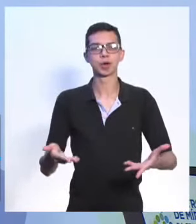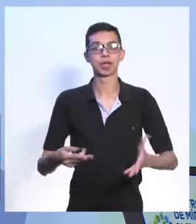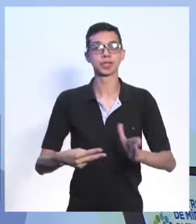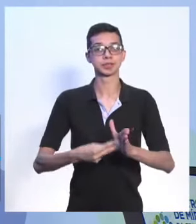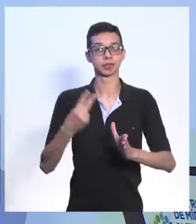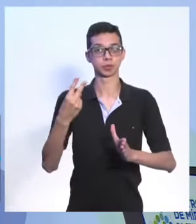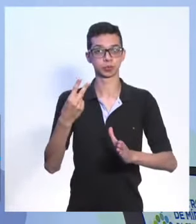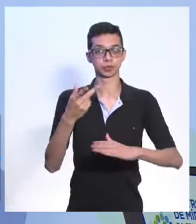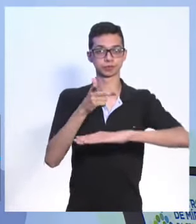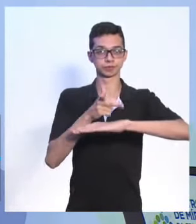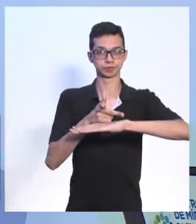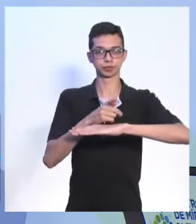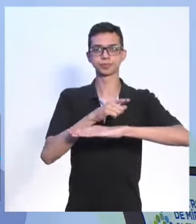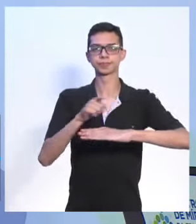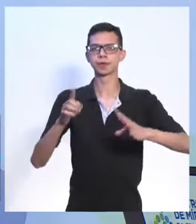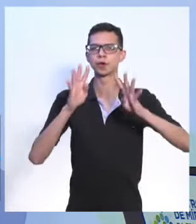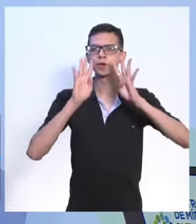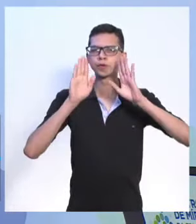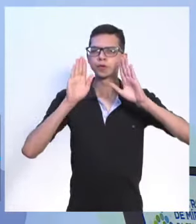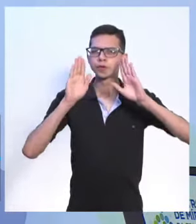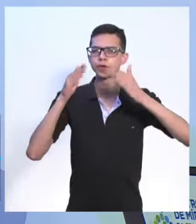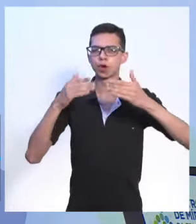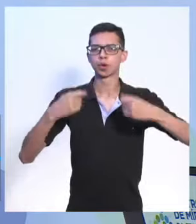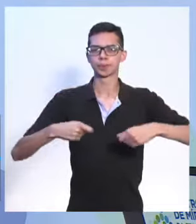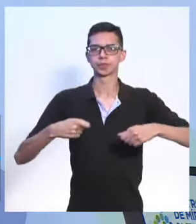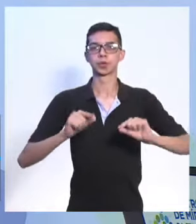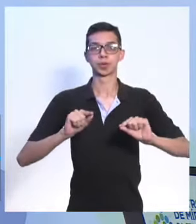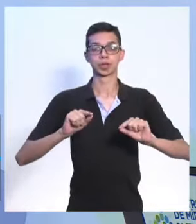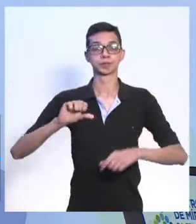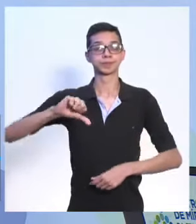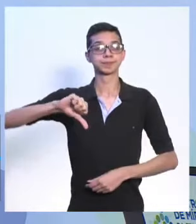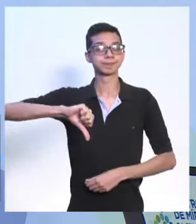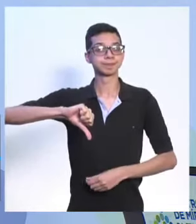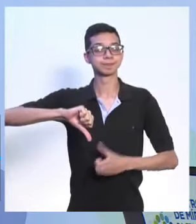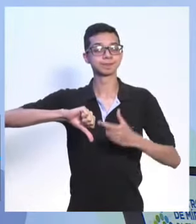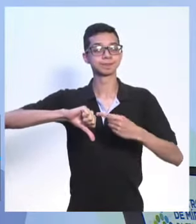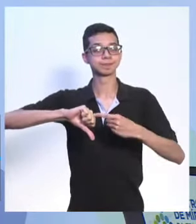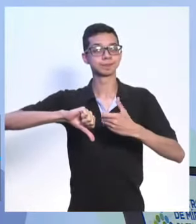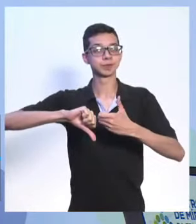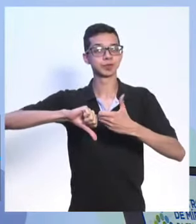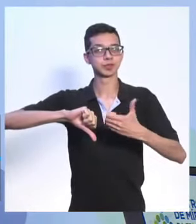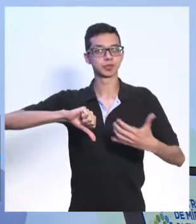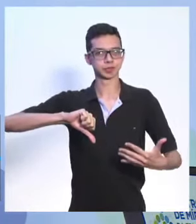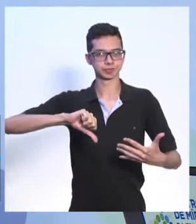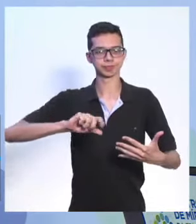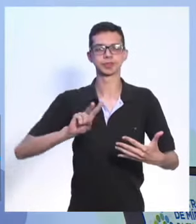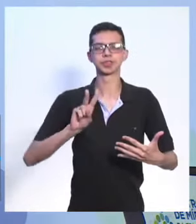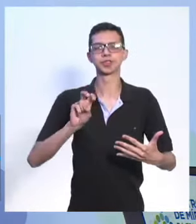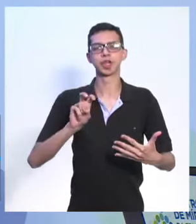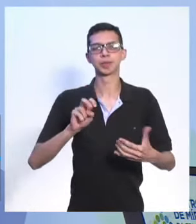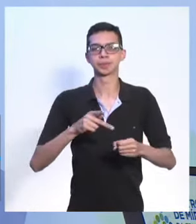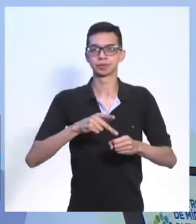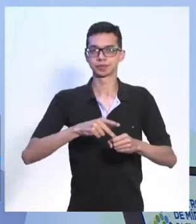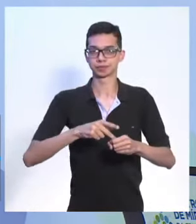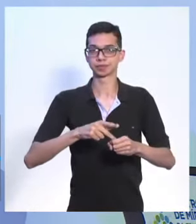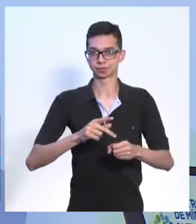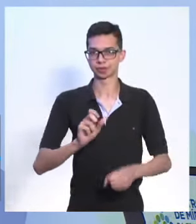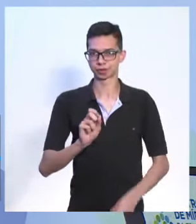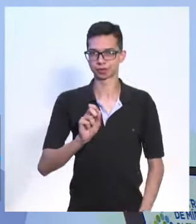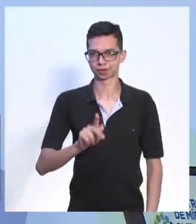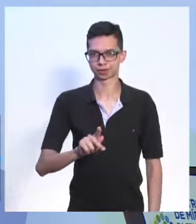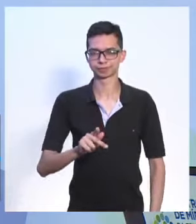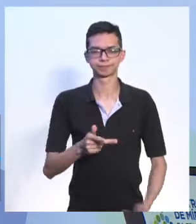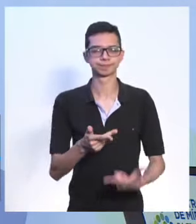e vocês vão aí focar nas desvantagens dos combustíveis fósseis, ok? Então, prestem atenção nessa